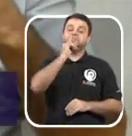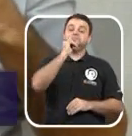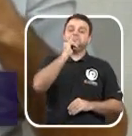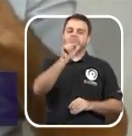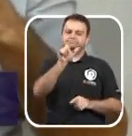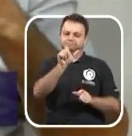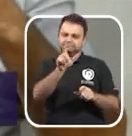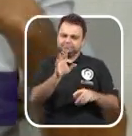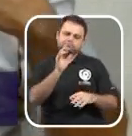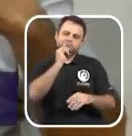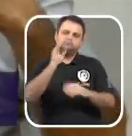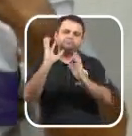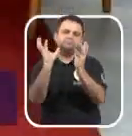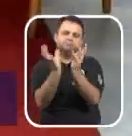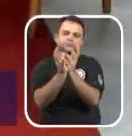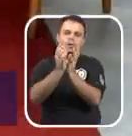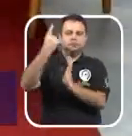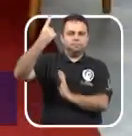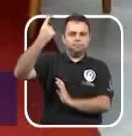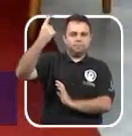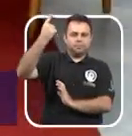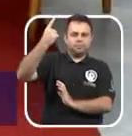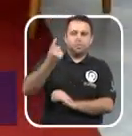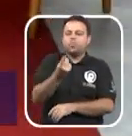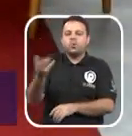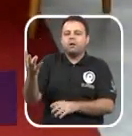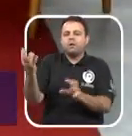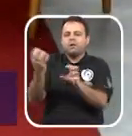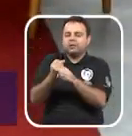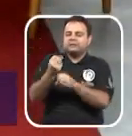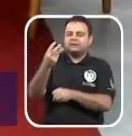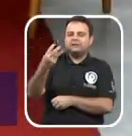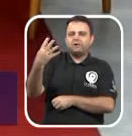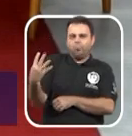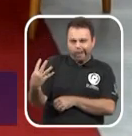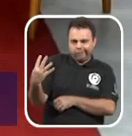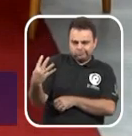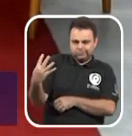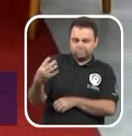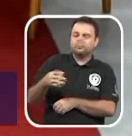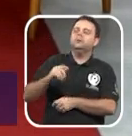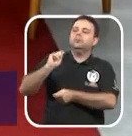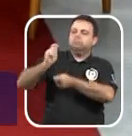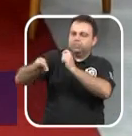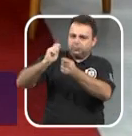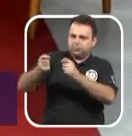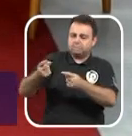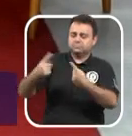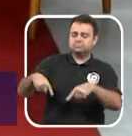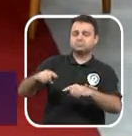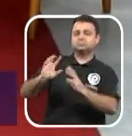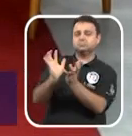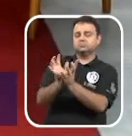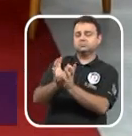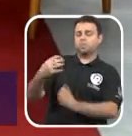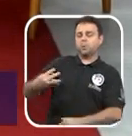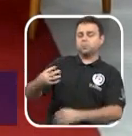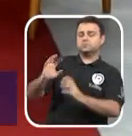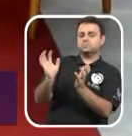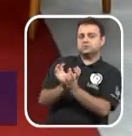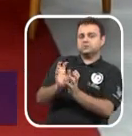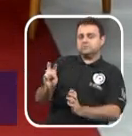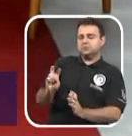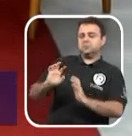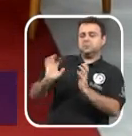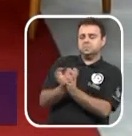para quem está na referência 1, que é quem está, 34 profissionais que estão fora, e aqueles outros que estão na referência 4, 5, 6, eles vão ganhar a